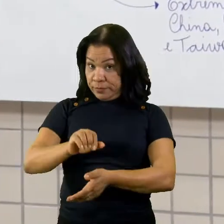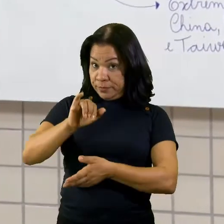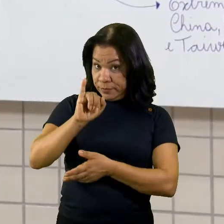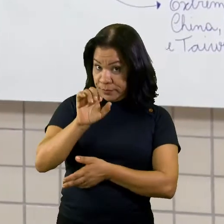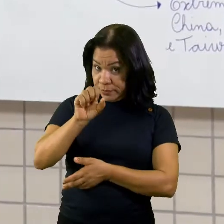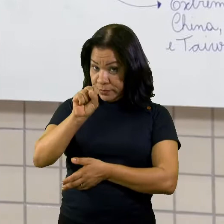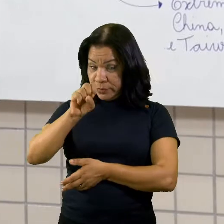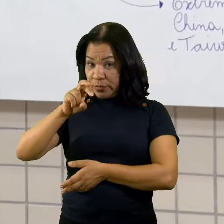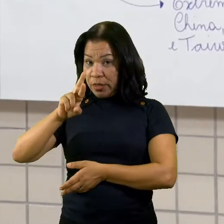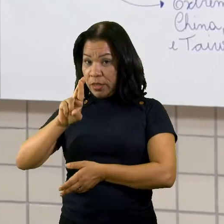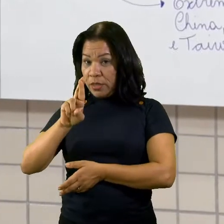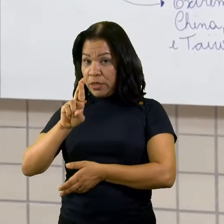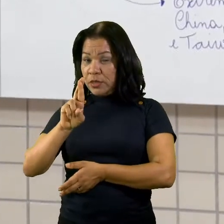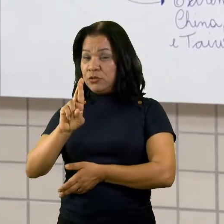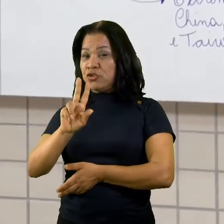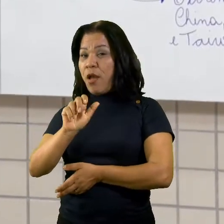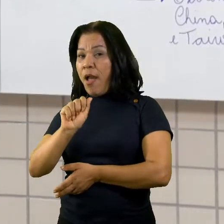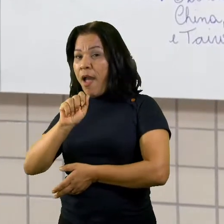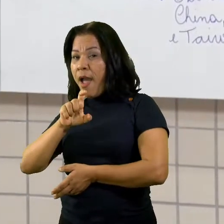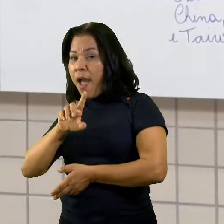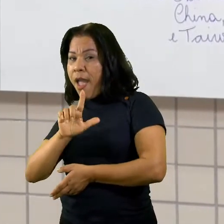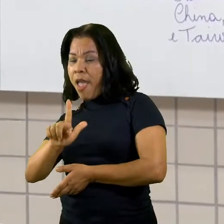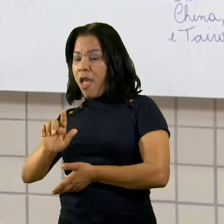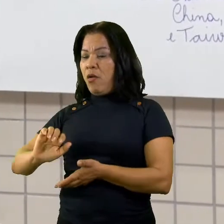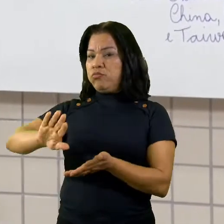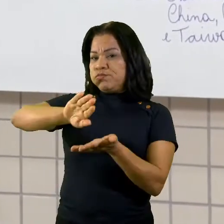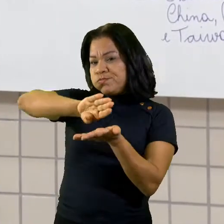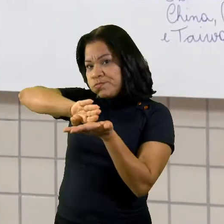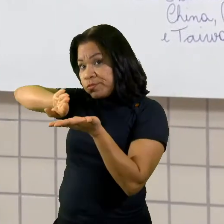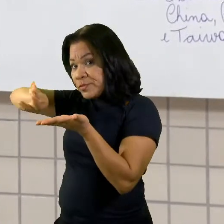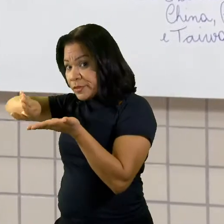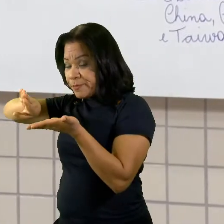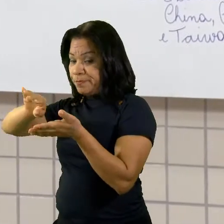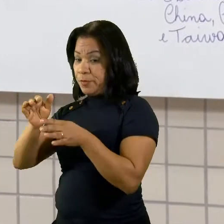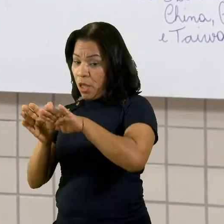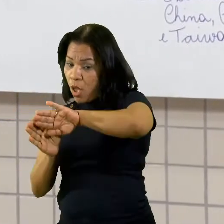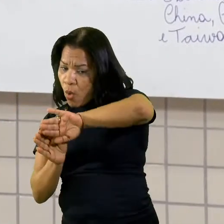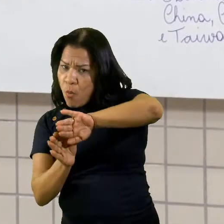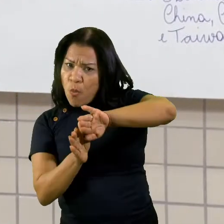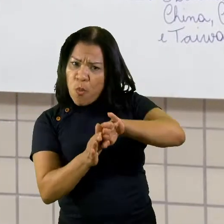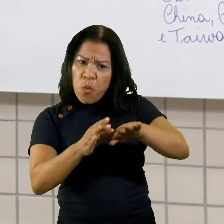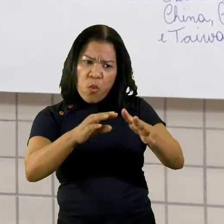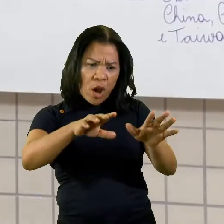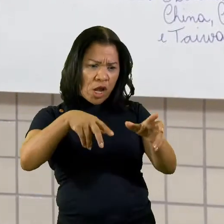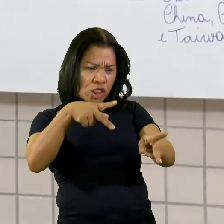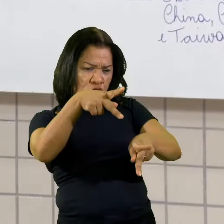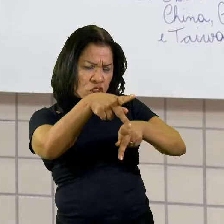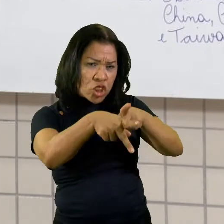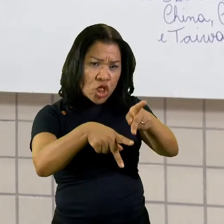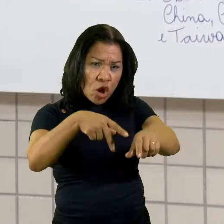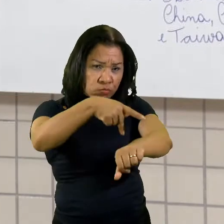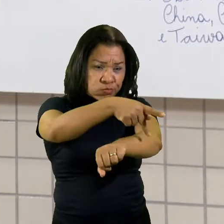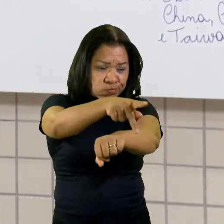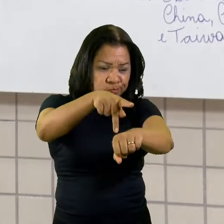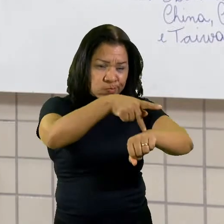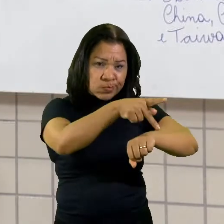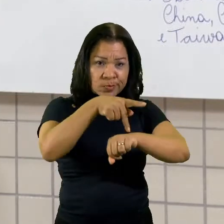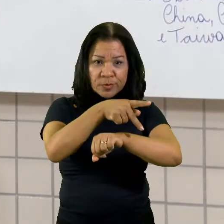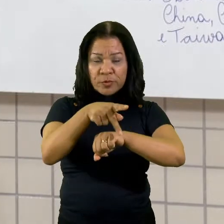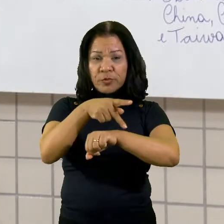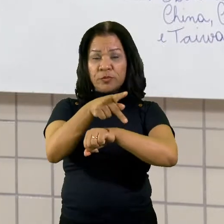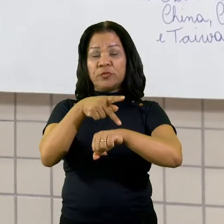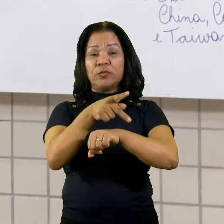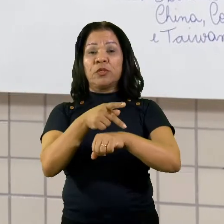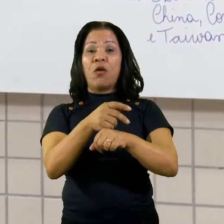todos os outros países são países que seguem o islamismo. Então, são países que seguem o Islã, a